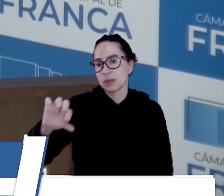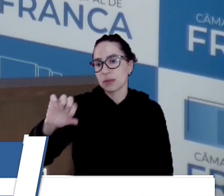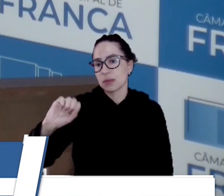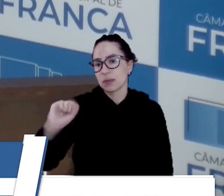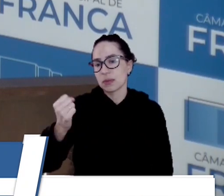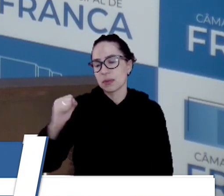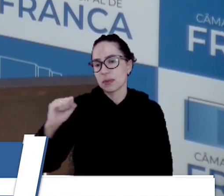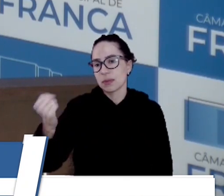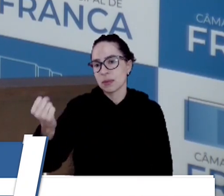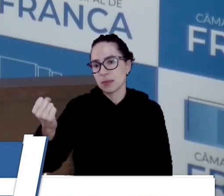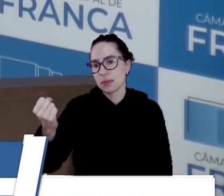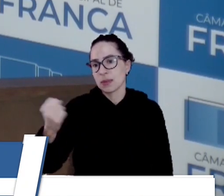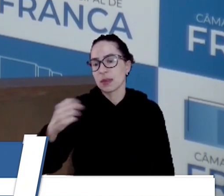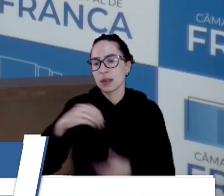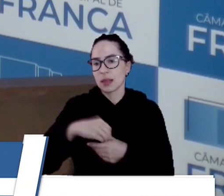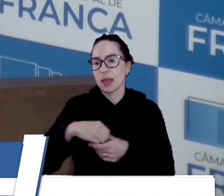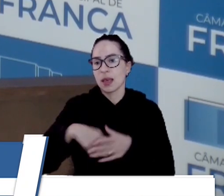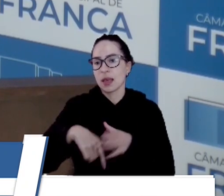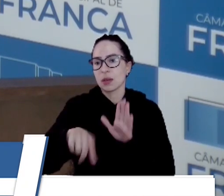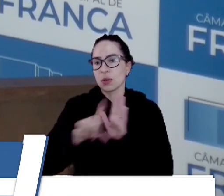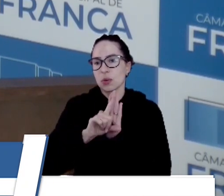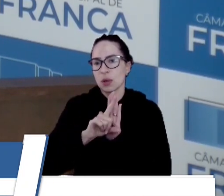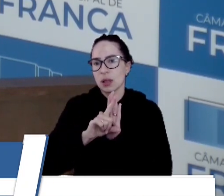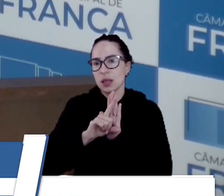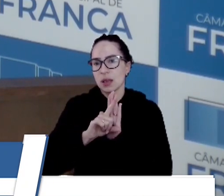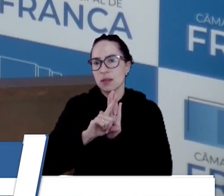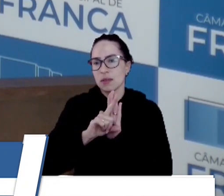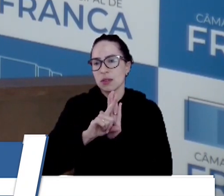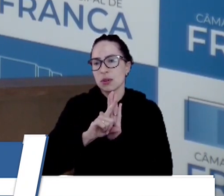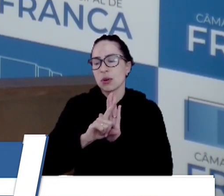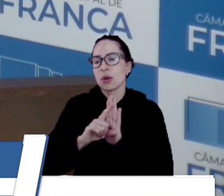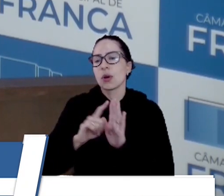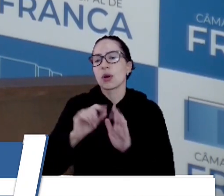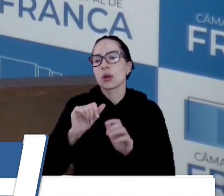1988, no Livro dos Espíritos, editado em